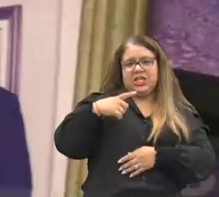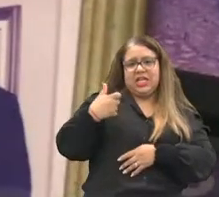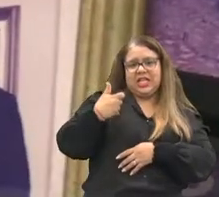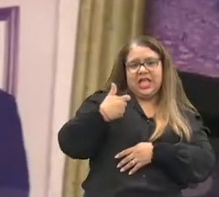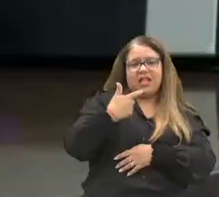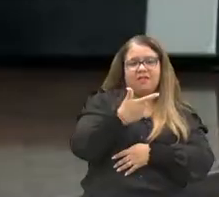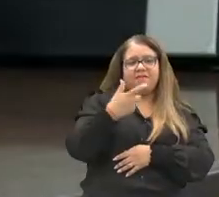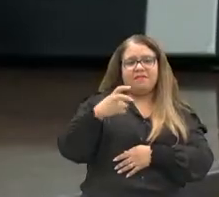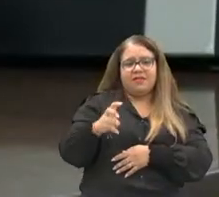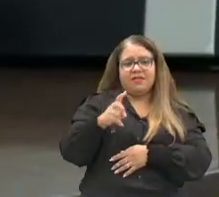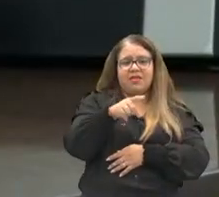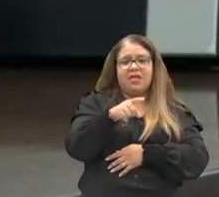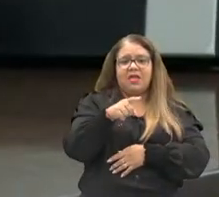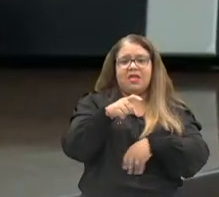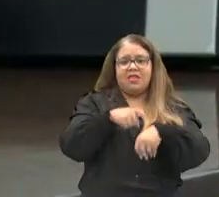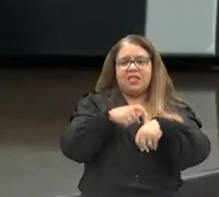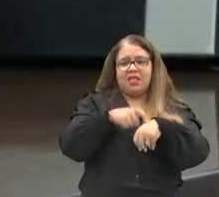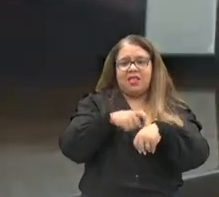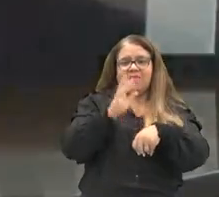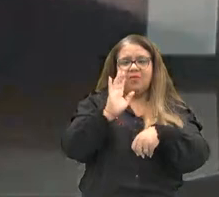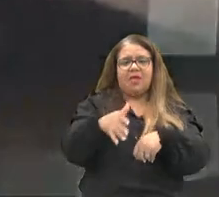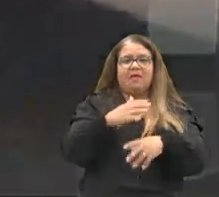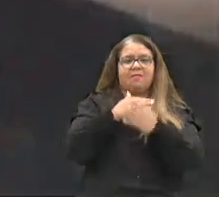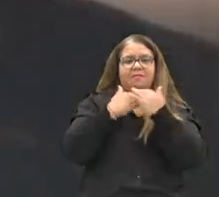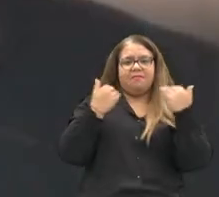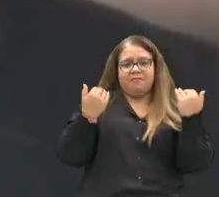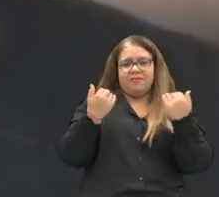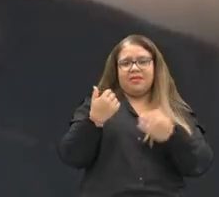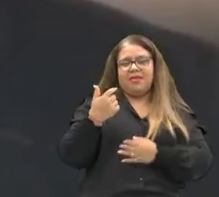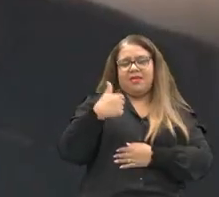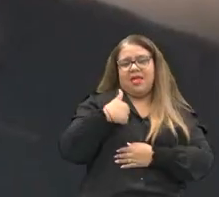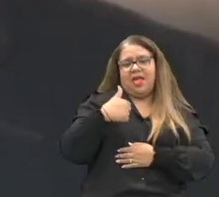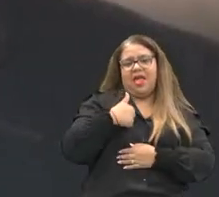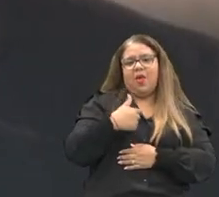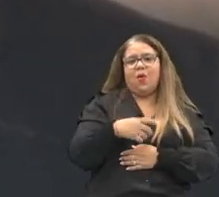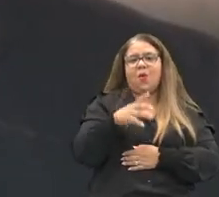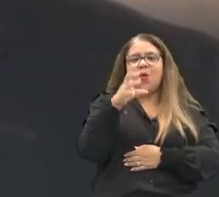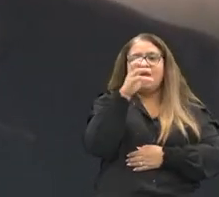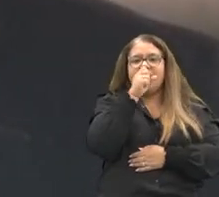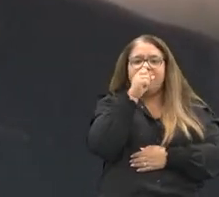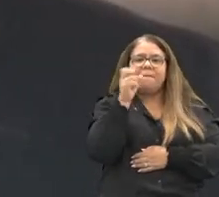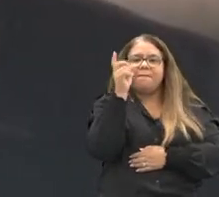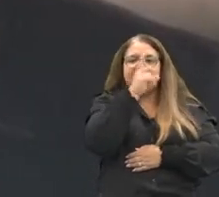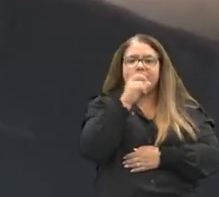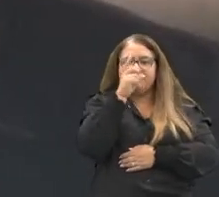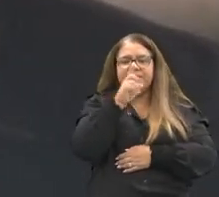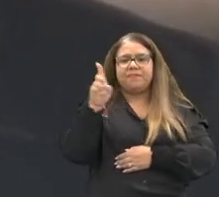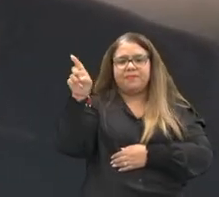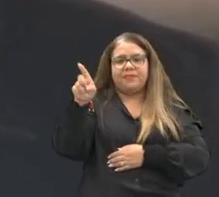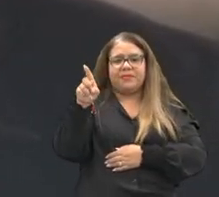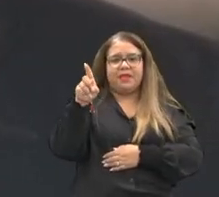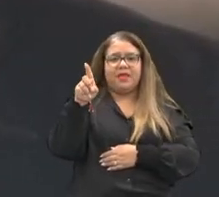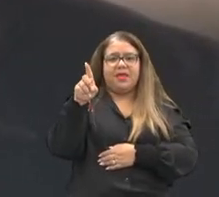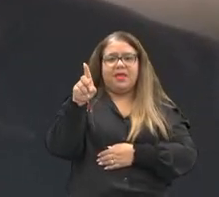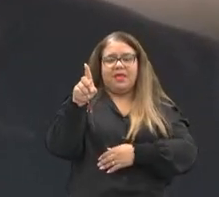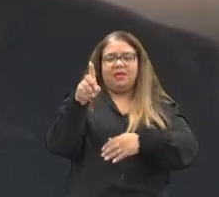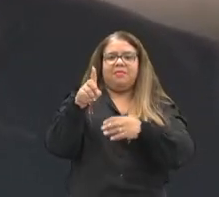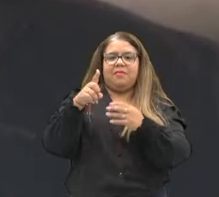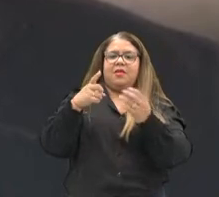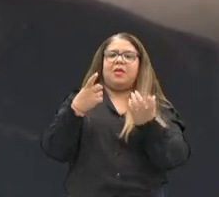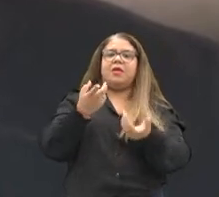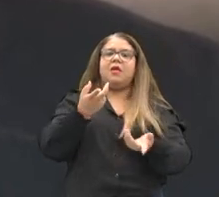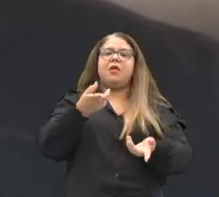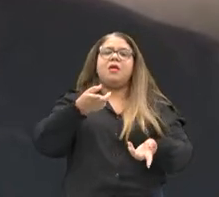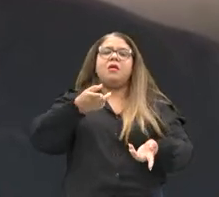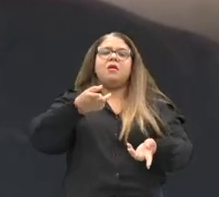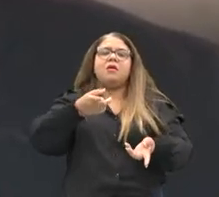quando Filindo Miller morreu. Eu fiquei o fim de semana em Brasília, passei o fim de semana na mansão Mato Grosso, com os meus padrinhos